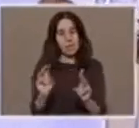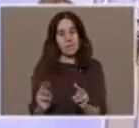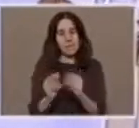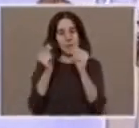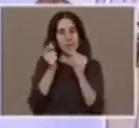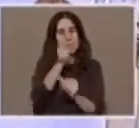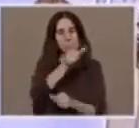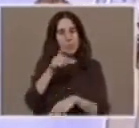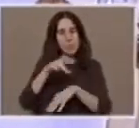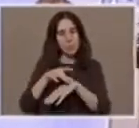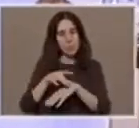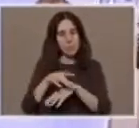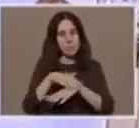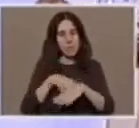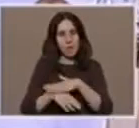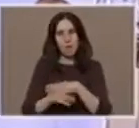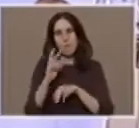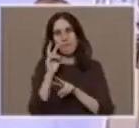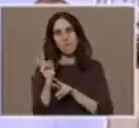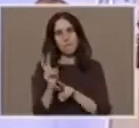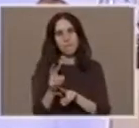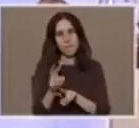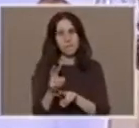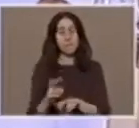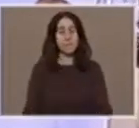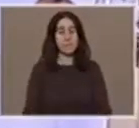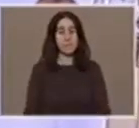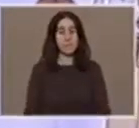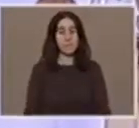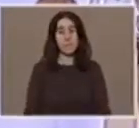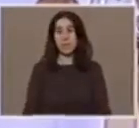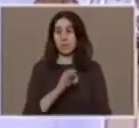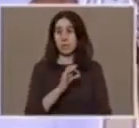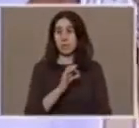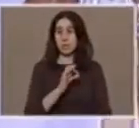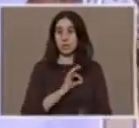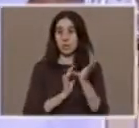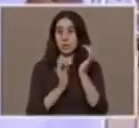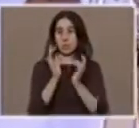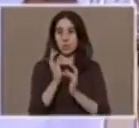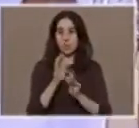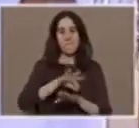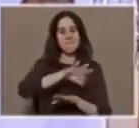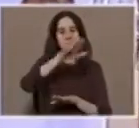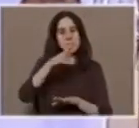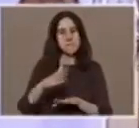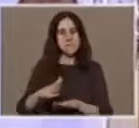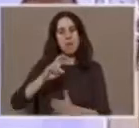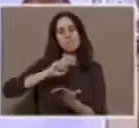nos doentes. Jesus subiu a um monte e sentou-se aí com os